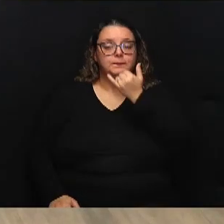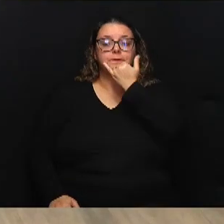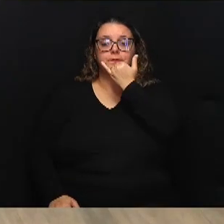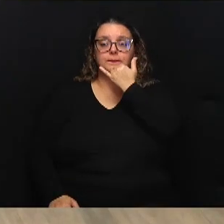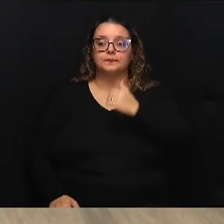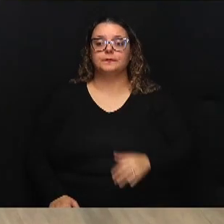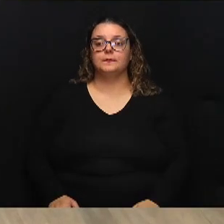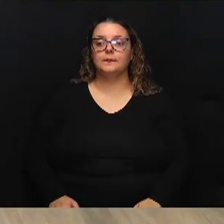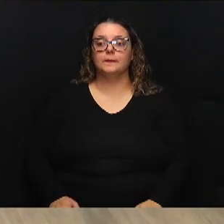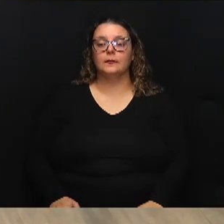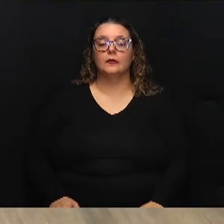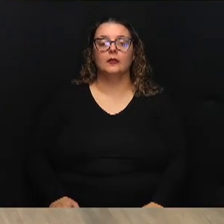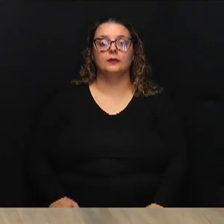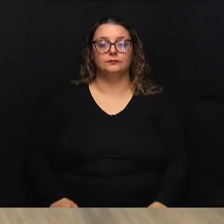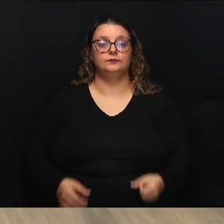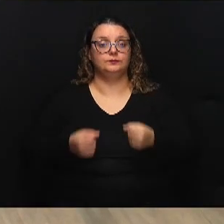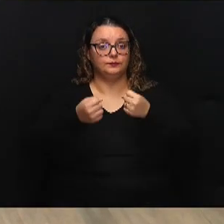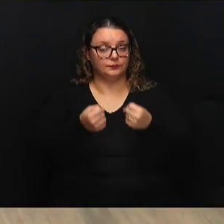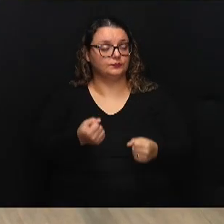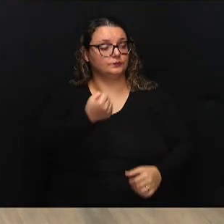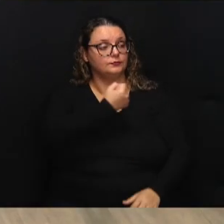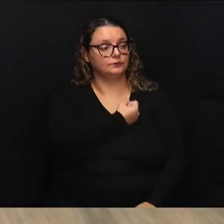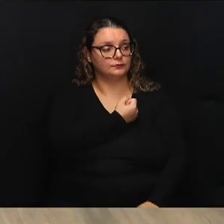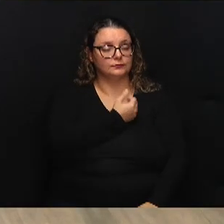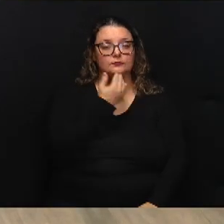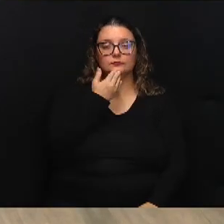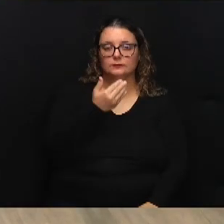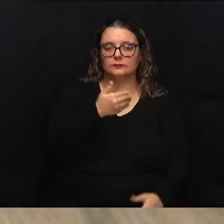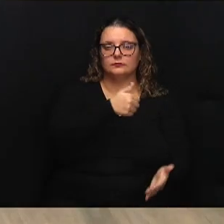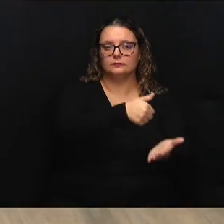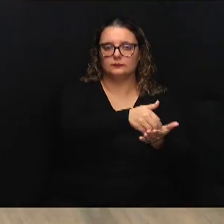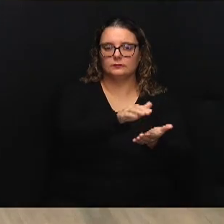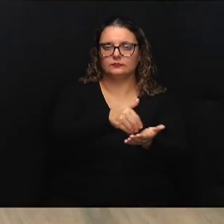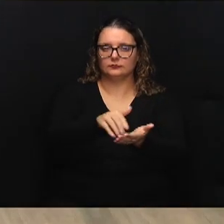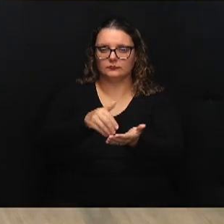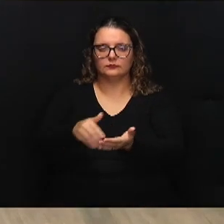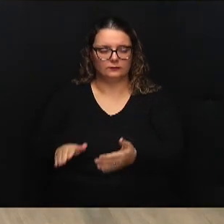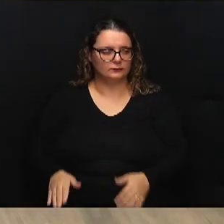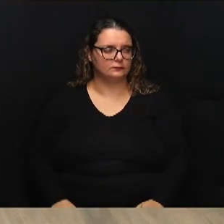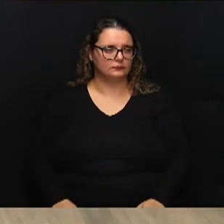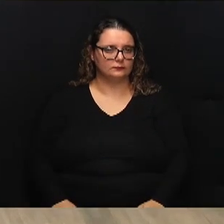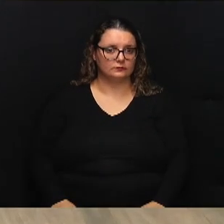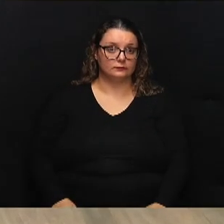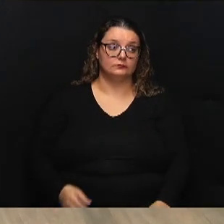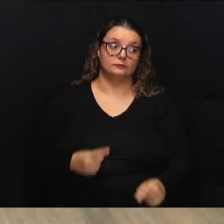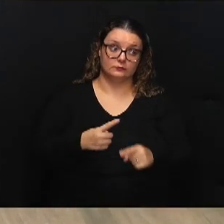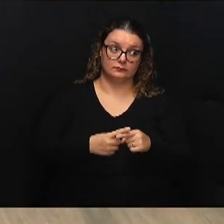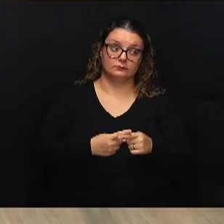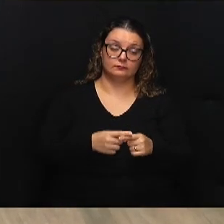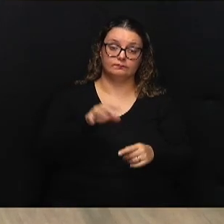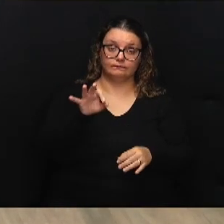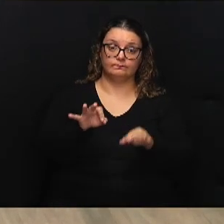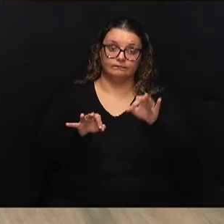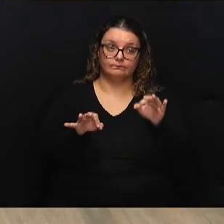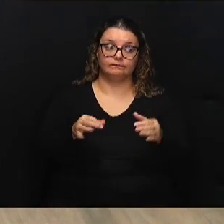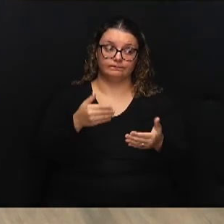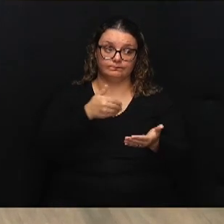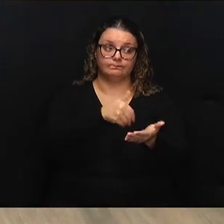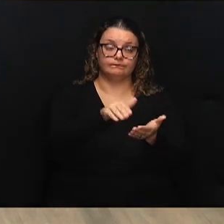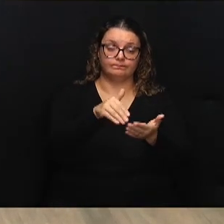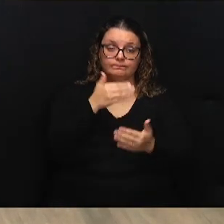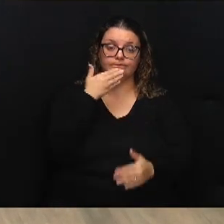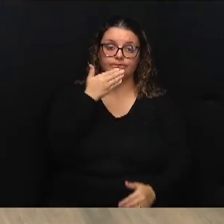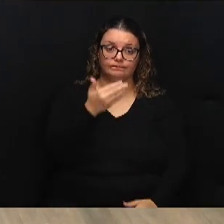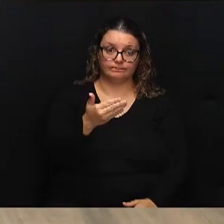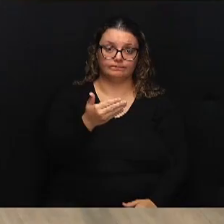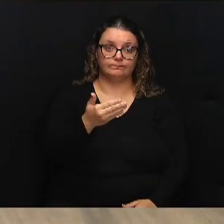um peso aí nesse número de pedidos de demissão? Porque foi uma grande parcela de pessoas pedindo demissão